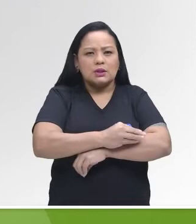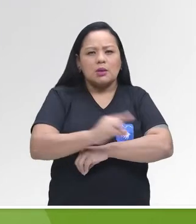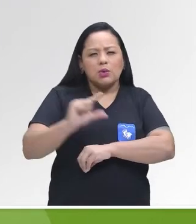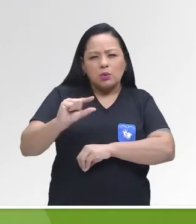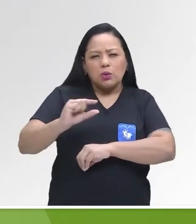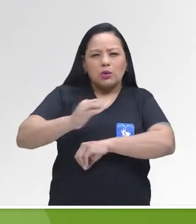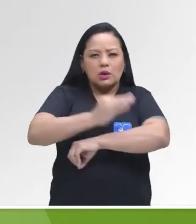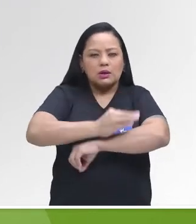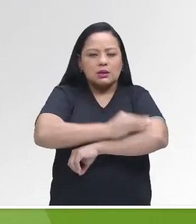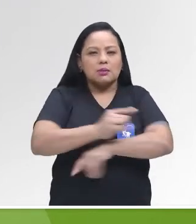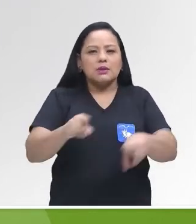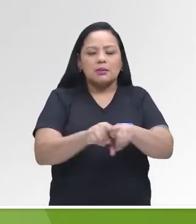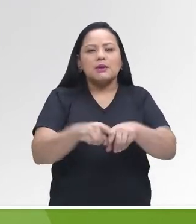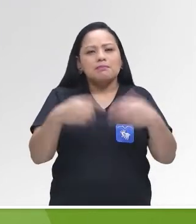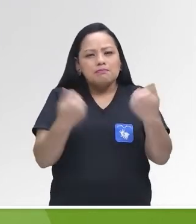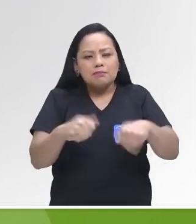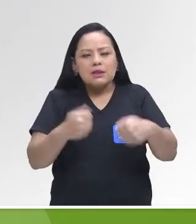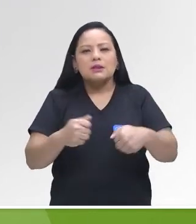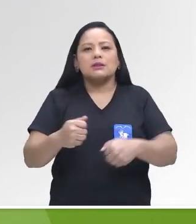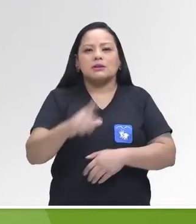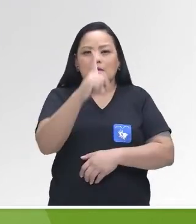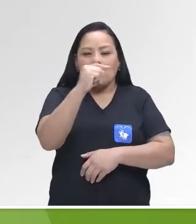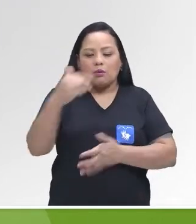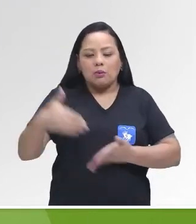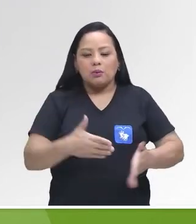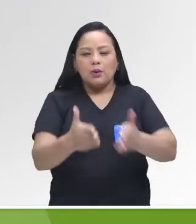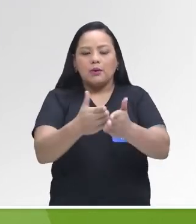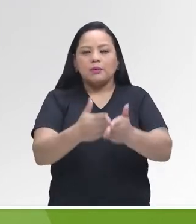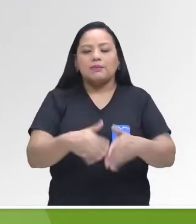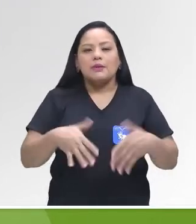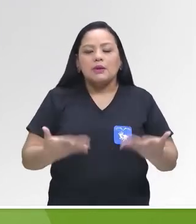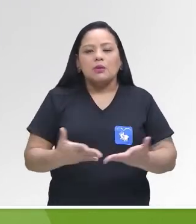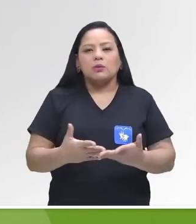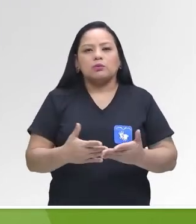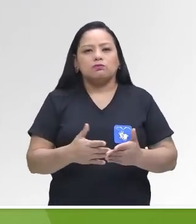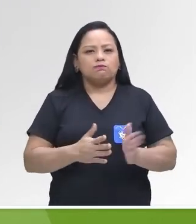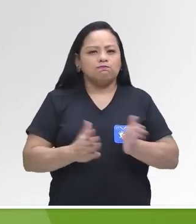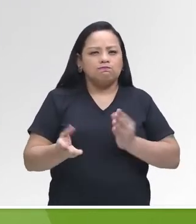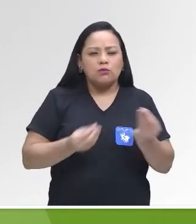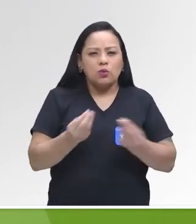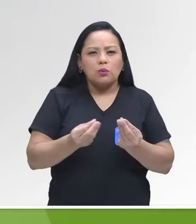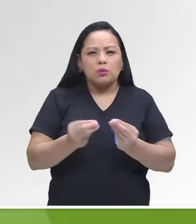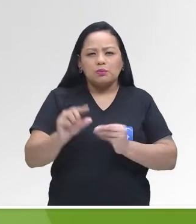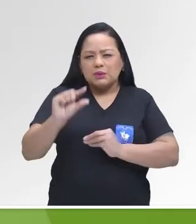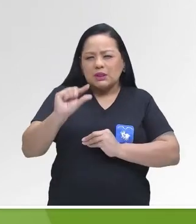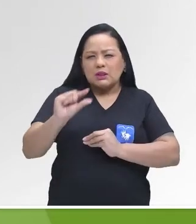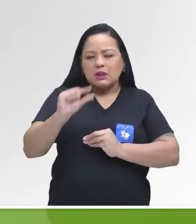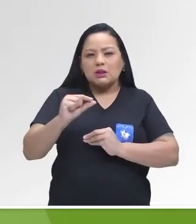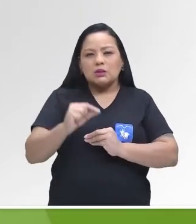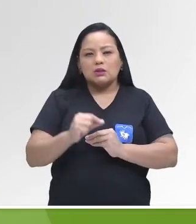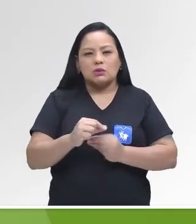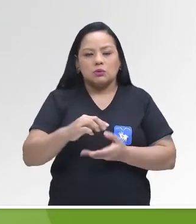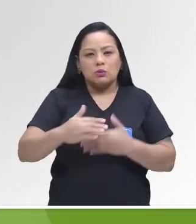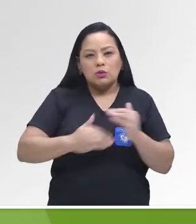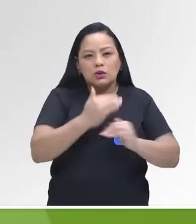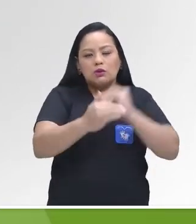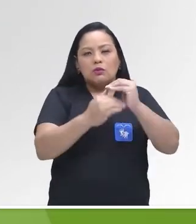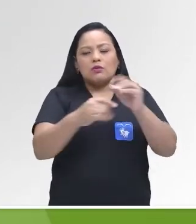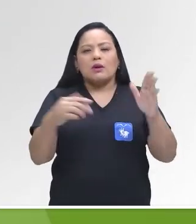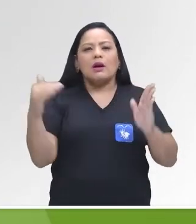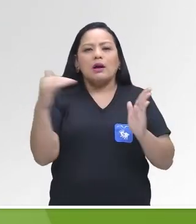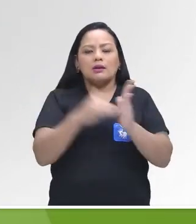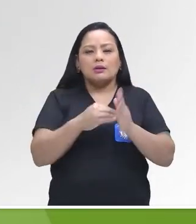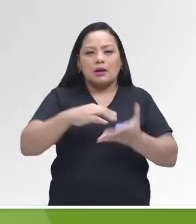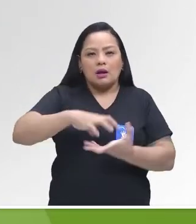todas têm ainda essa dependência da água. E aí, quando eles estão naquela fase larval, né, eles crescem, se desenvolvem até chegar à